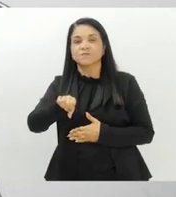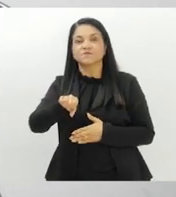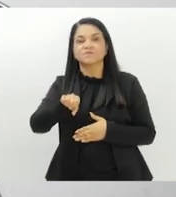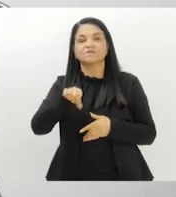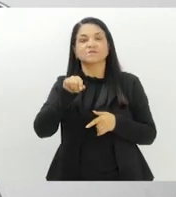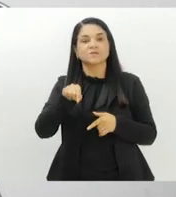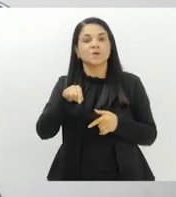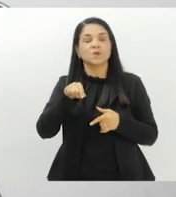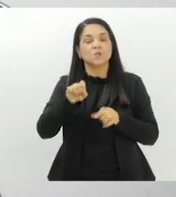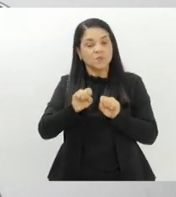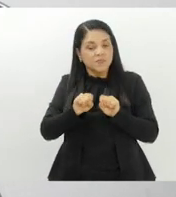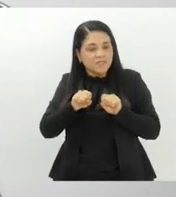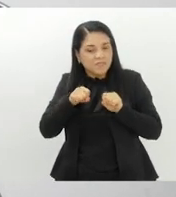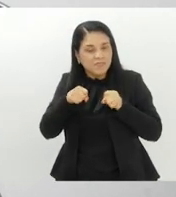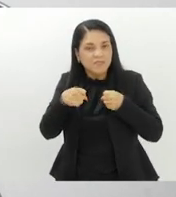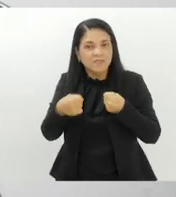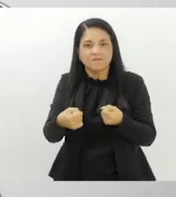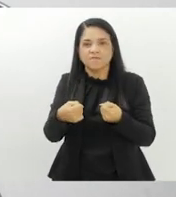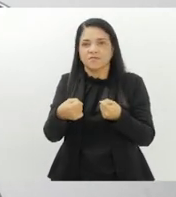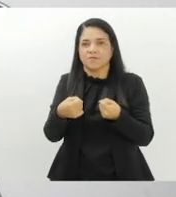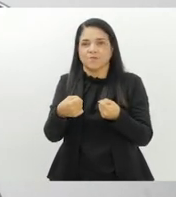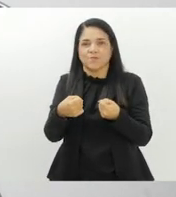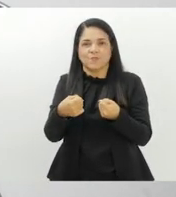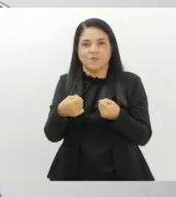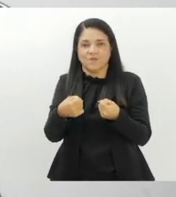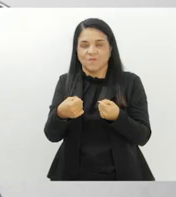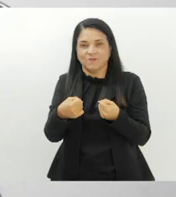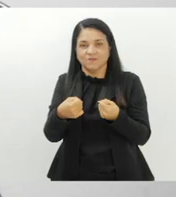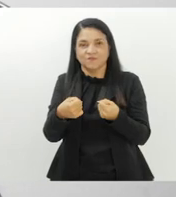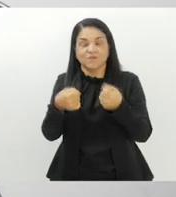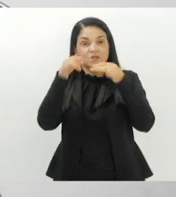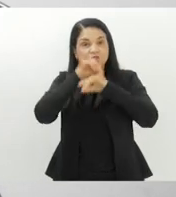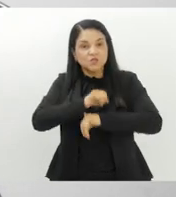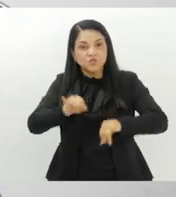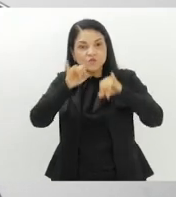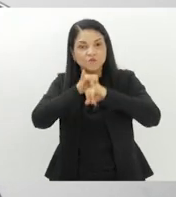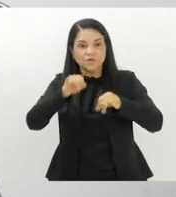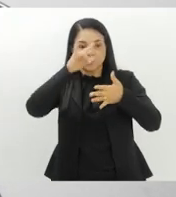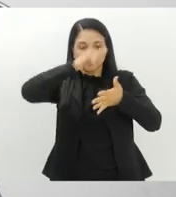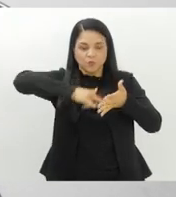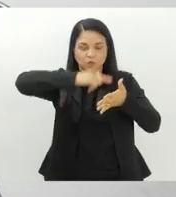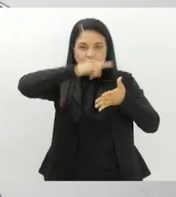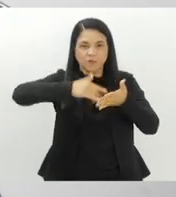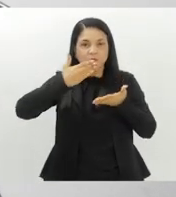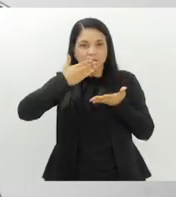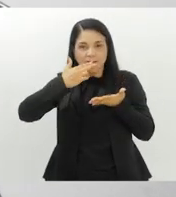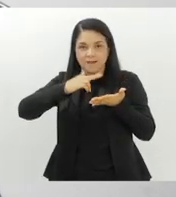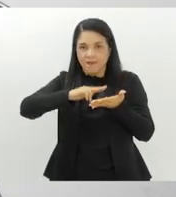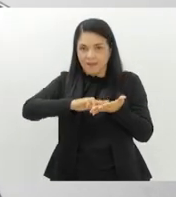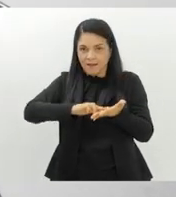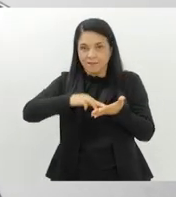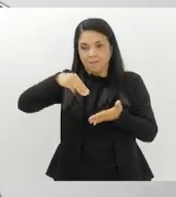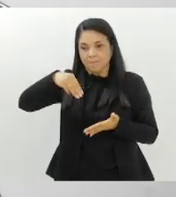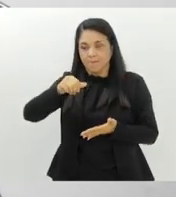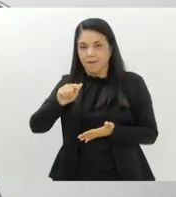ele o defensor, o promotor e o divulgador do documento Carta Magna da Umbanda.